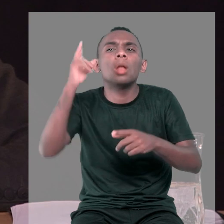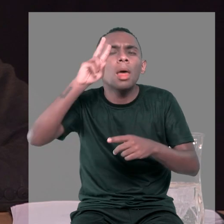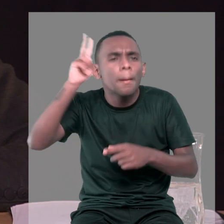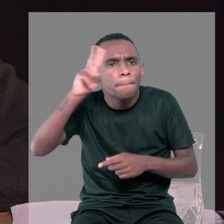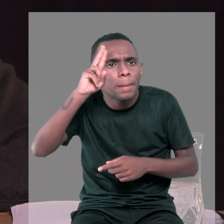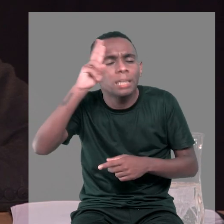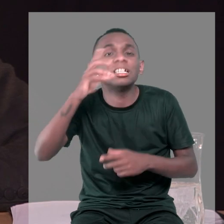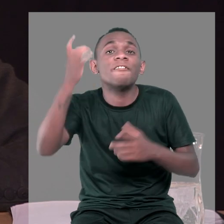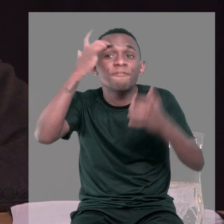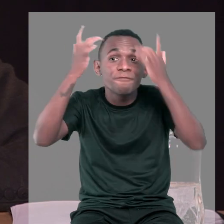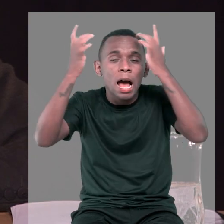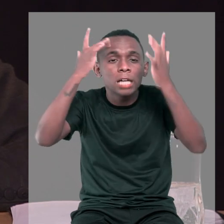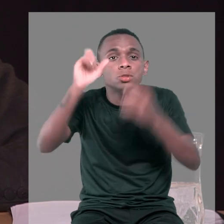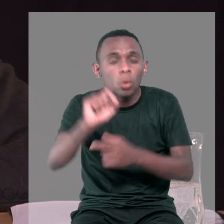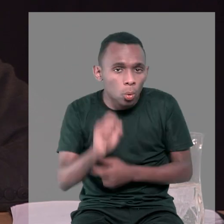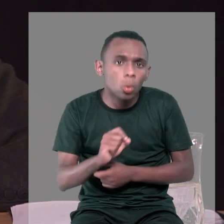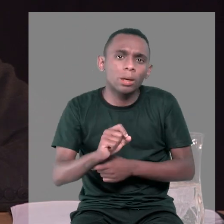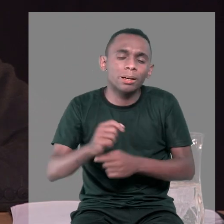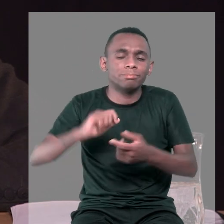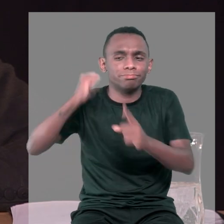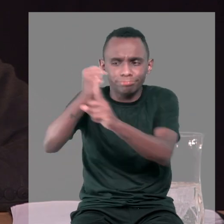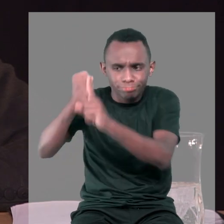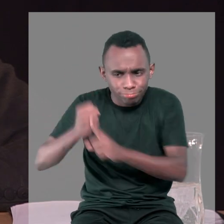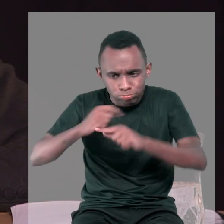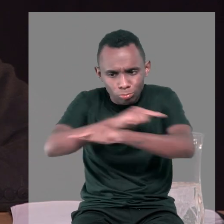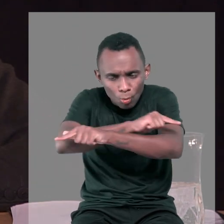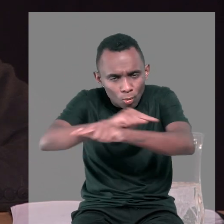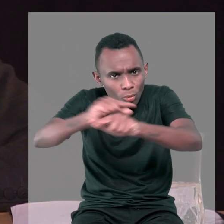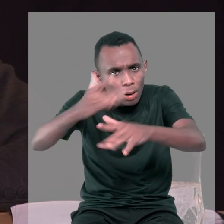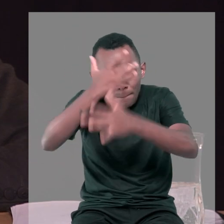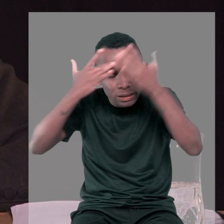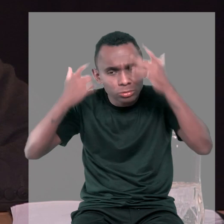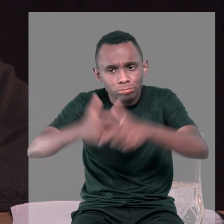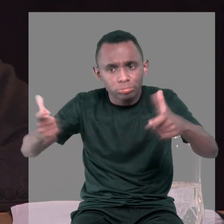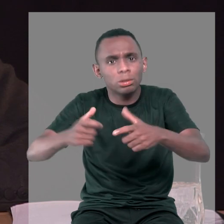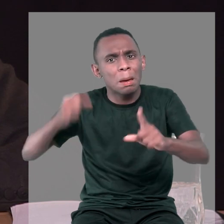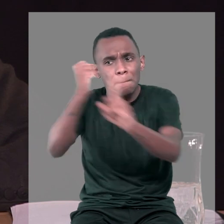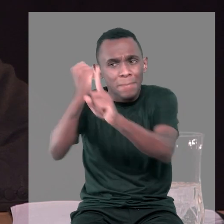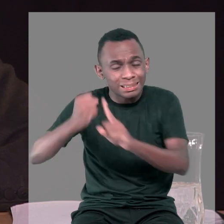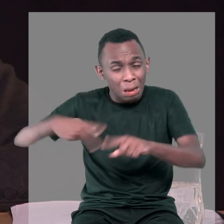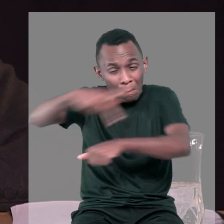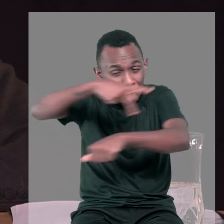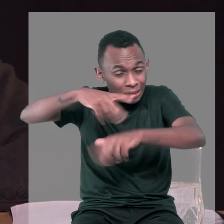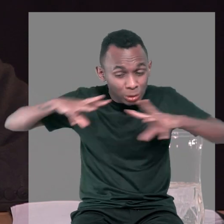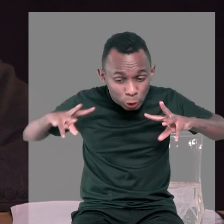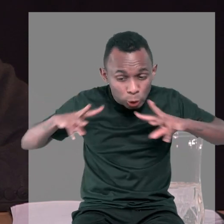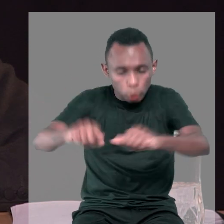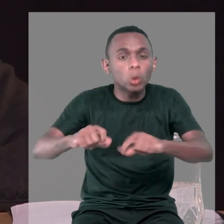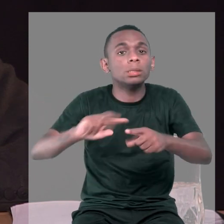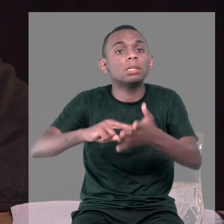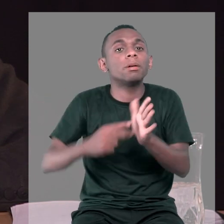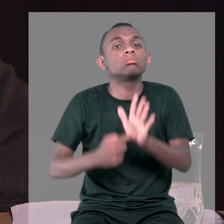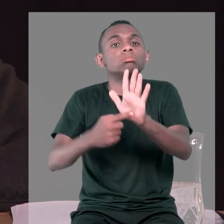difícil. Apenas com um lápis é possível demonstrar que qualquer grande empresa de